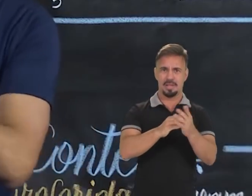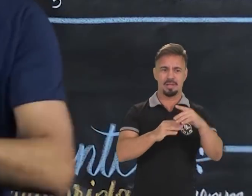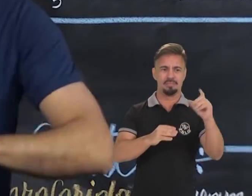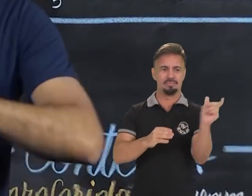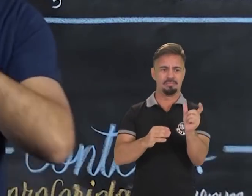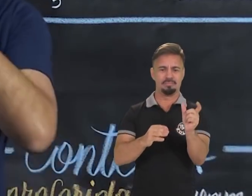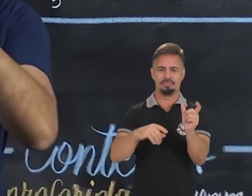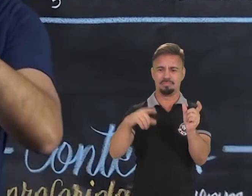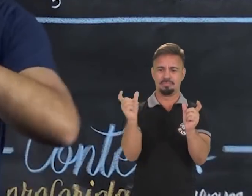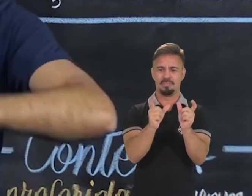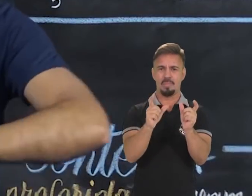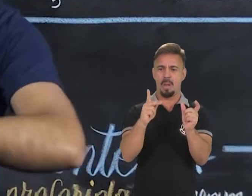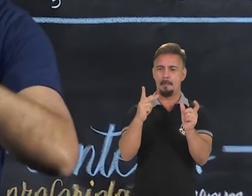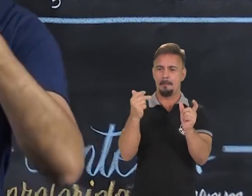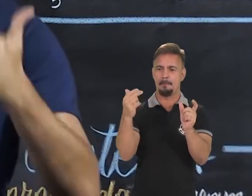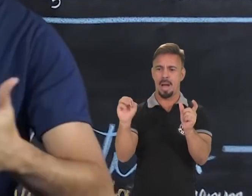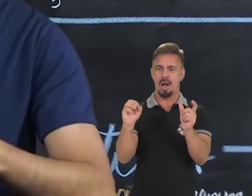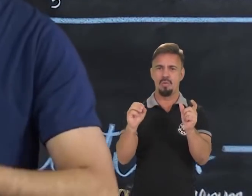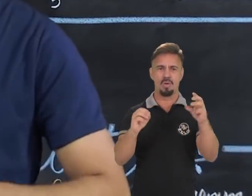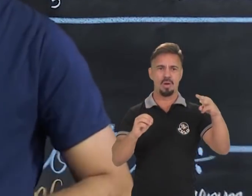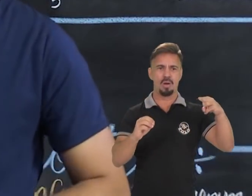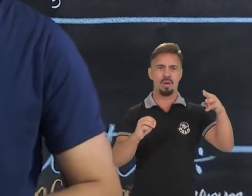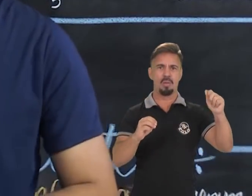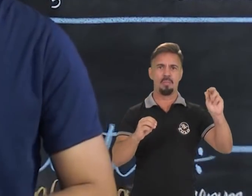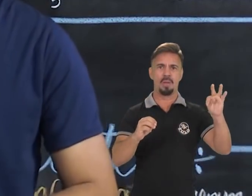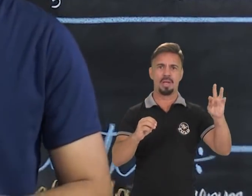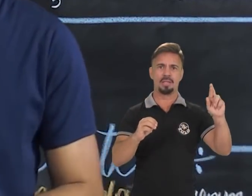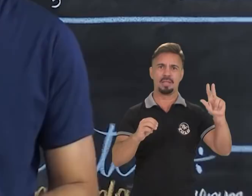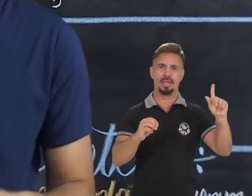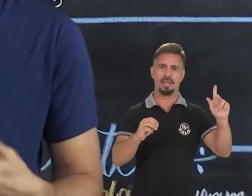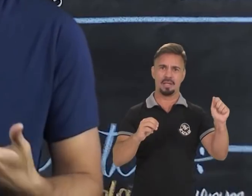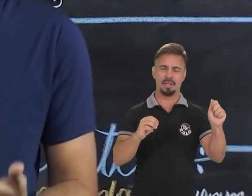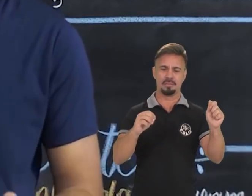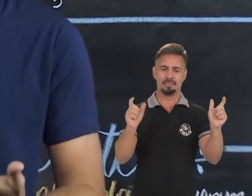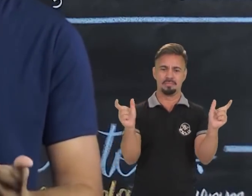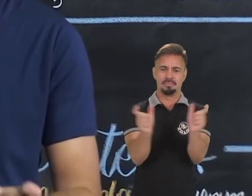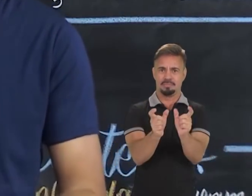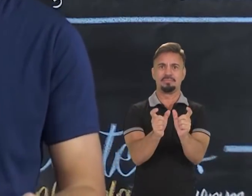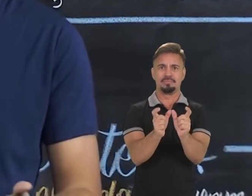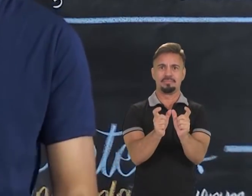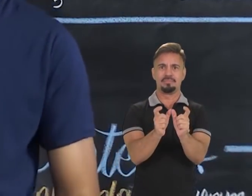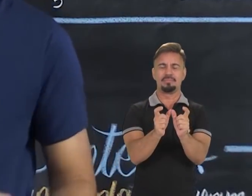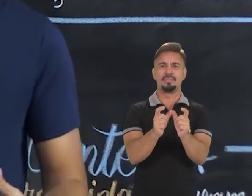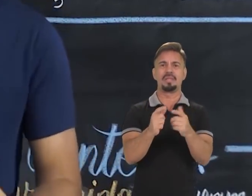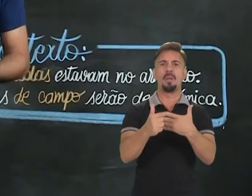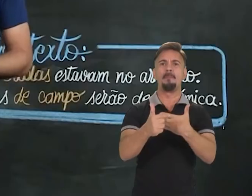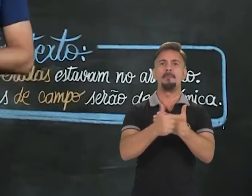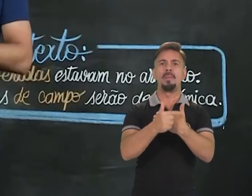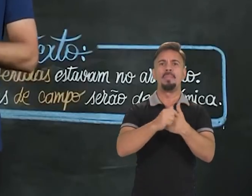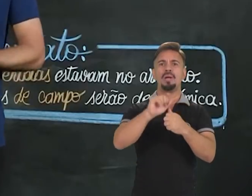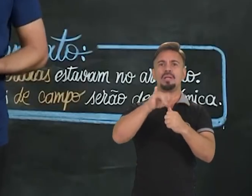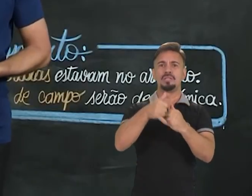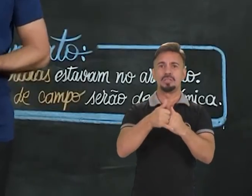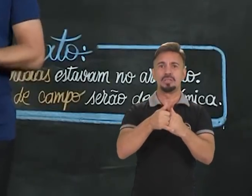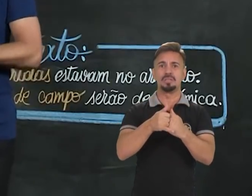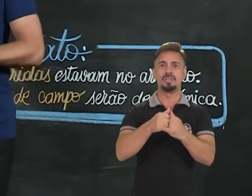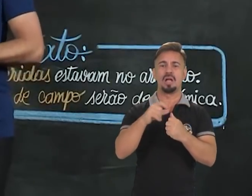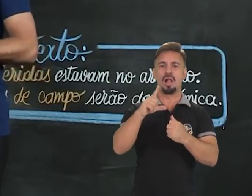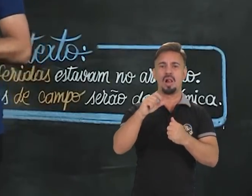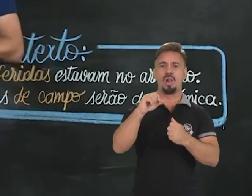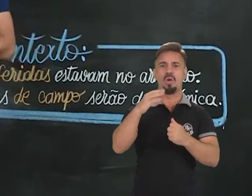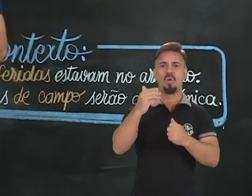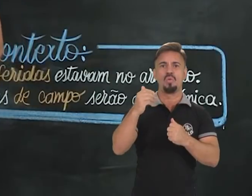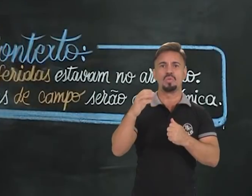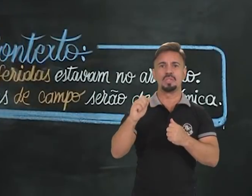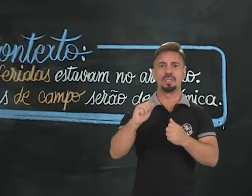duas palavras funcionando para caracterizar o substantivo pão, tem um papel de adjetivo. A gente chama isso de